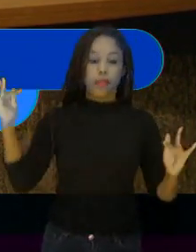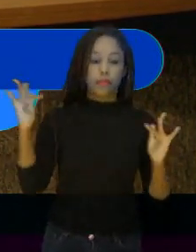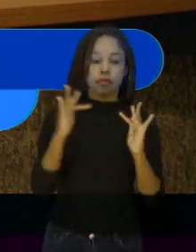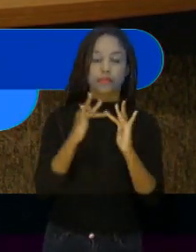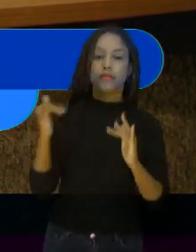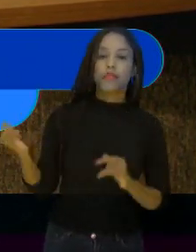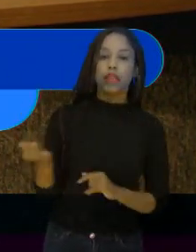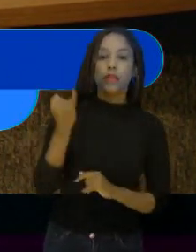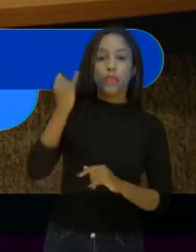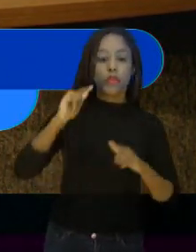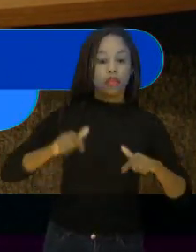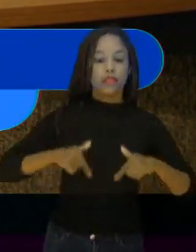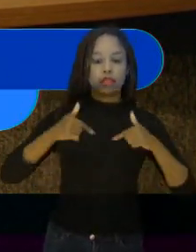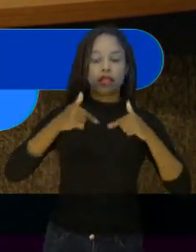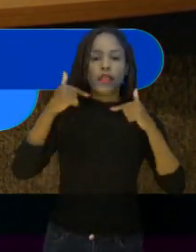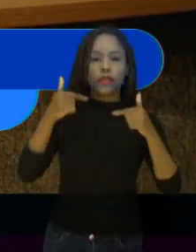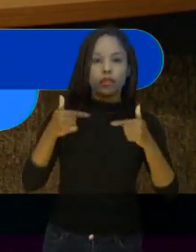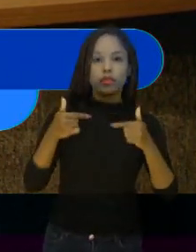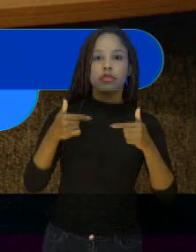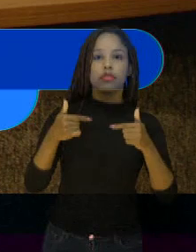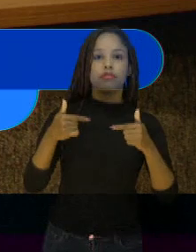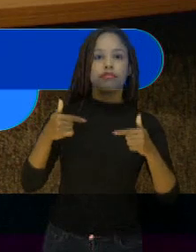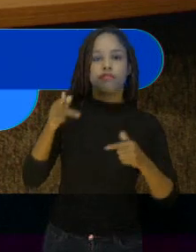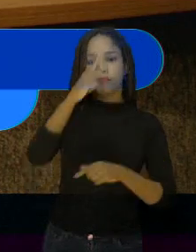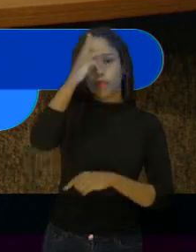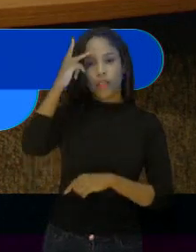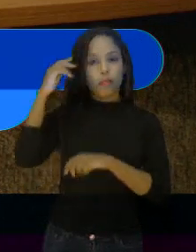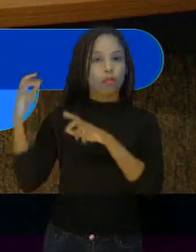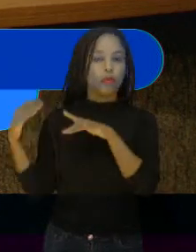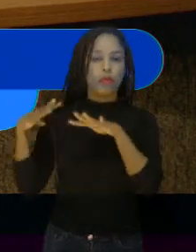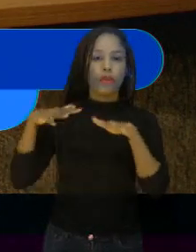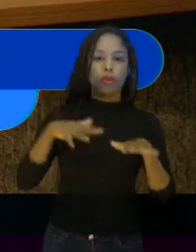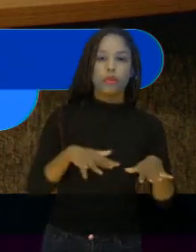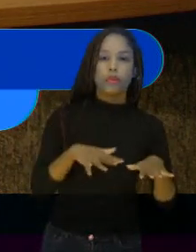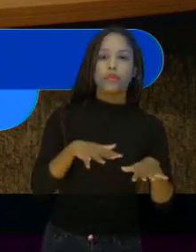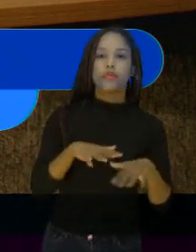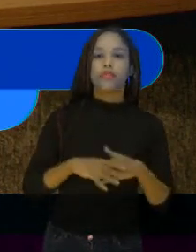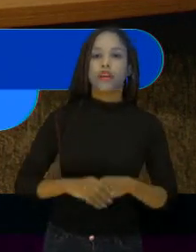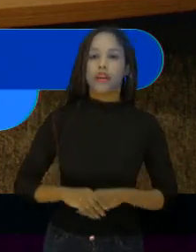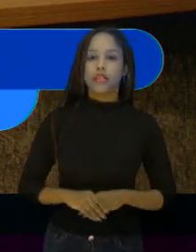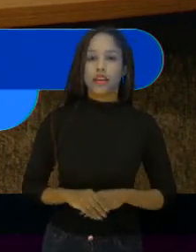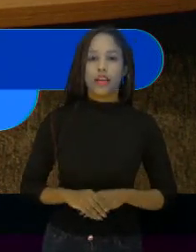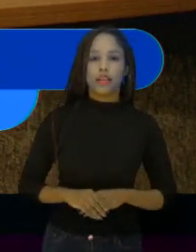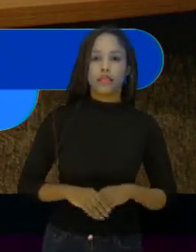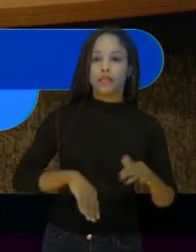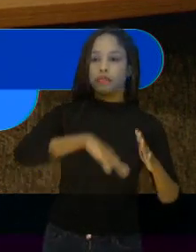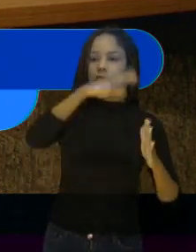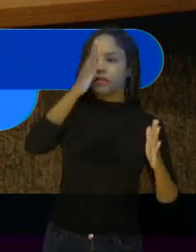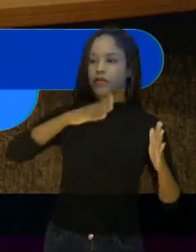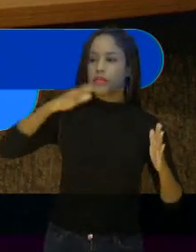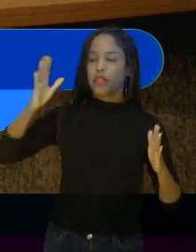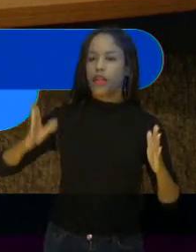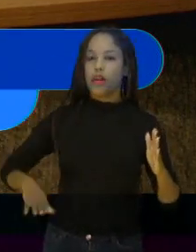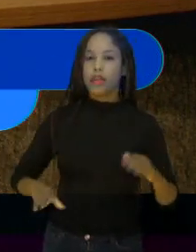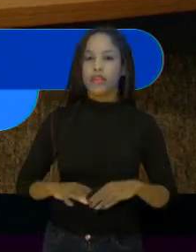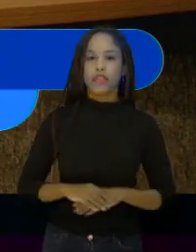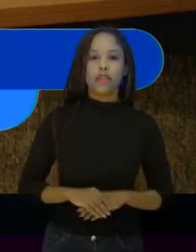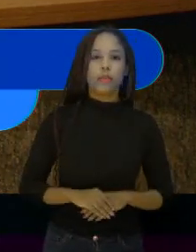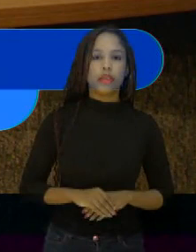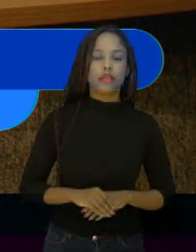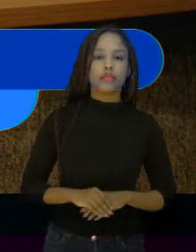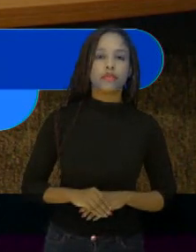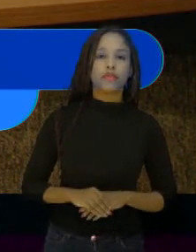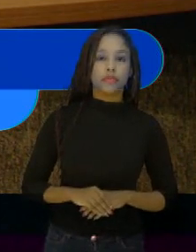lusos brasileiros diante dos invasores no campo de batalha que o Monte das Tabocas sediou